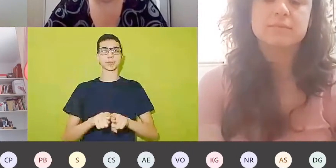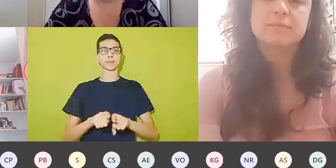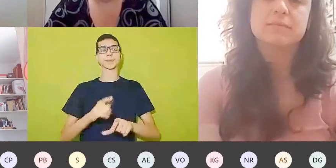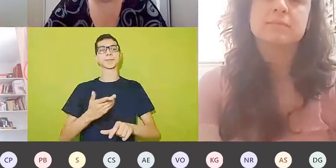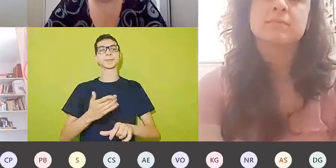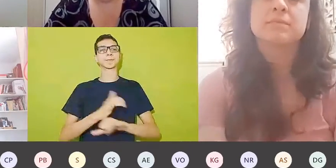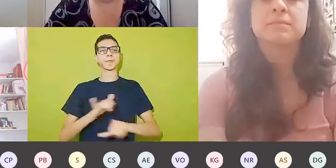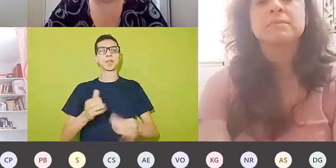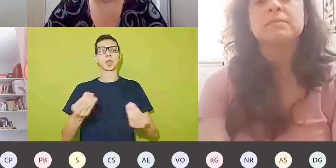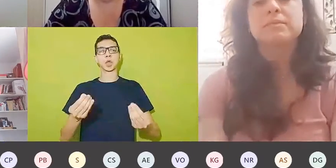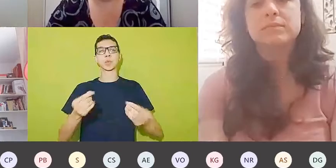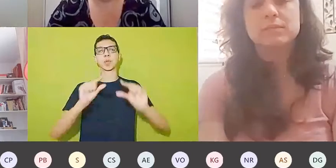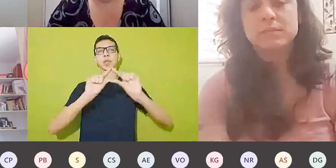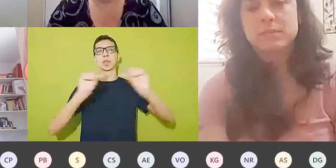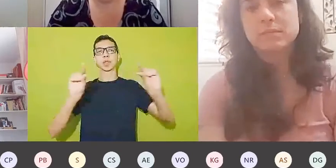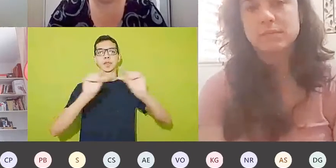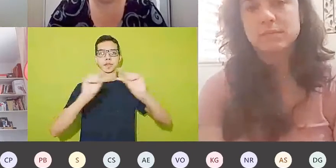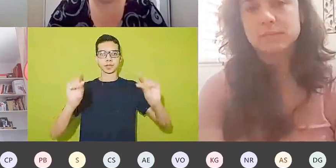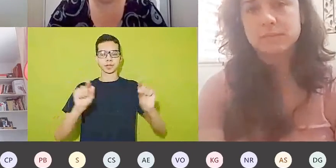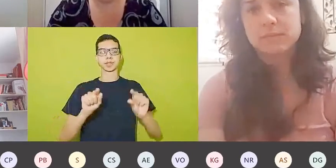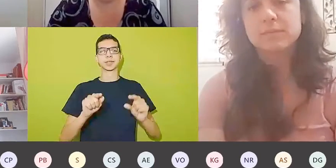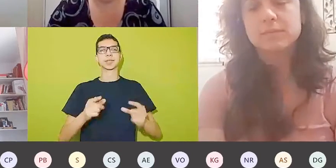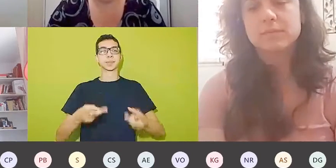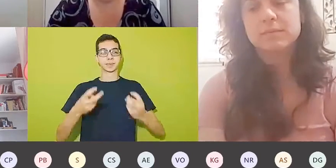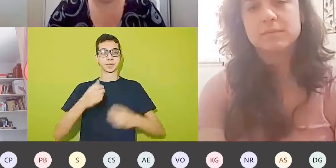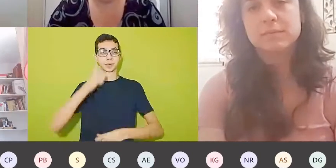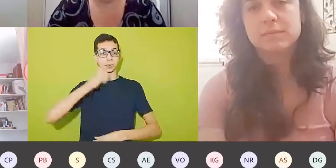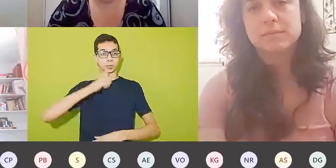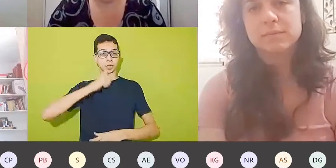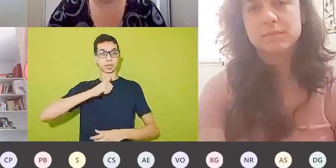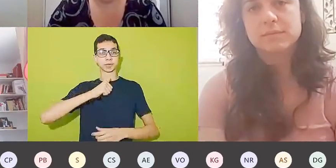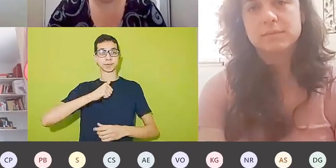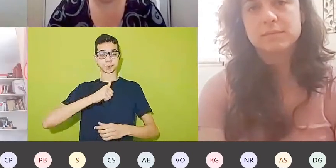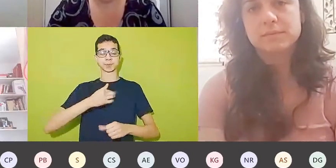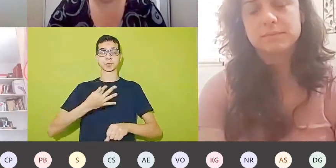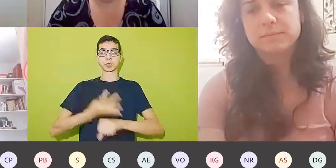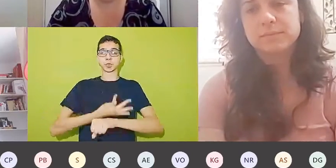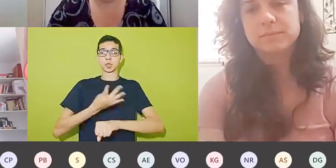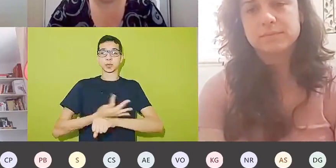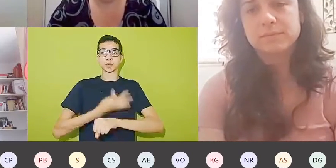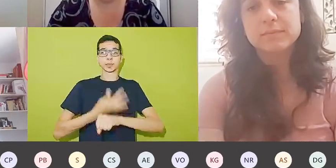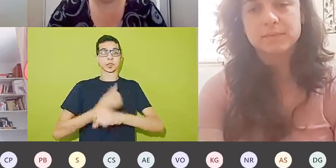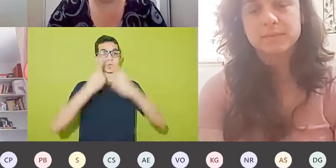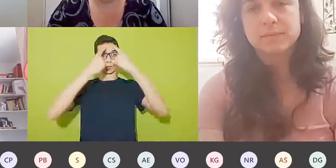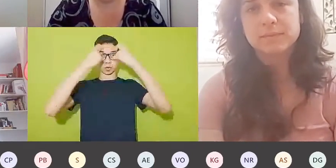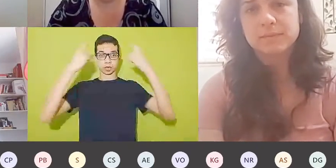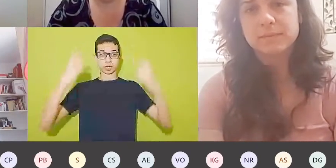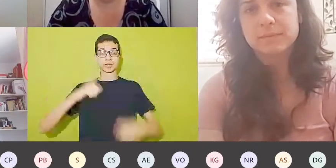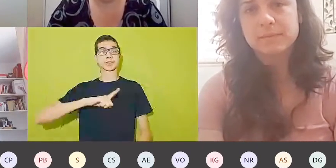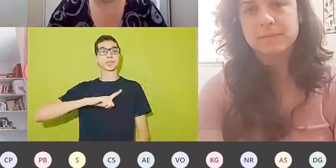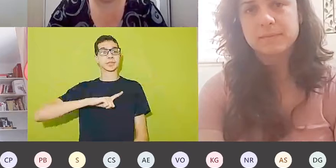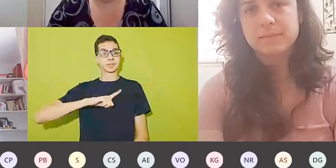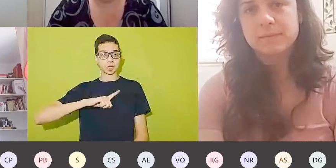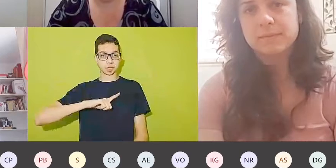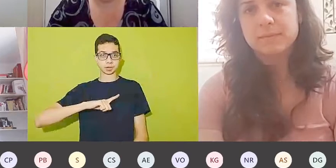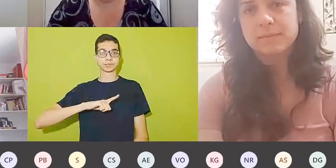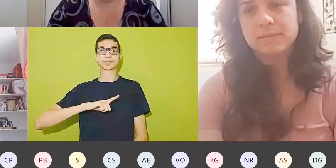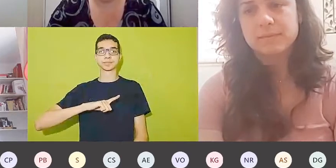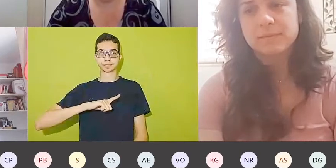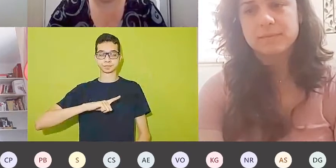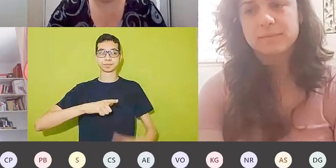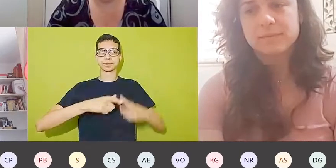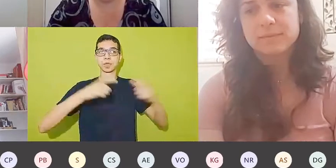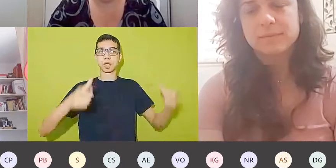quanto o movimento das mulheres resistem em nomear essa violência que perspassa tantos corpos, né? Quem tem que nomear a violência não são